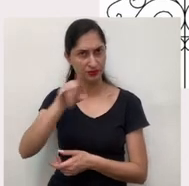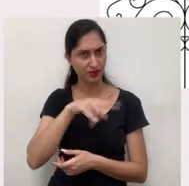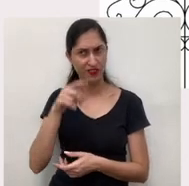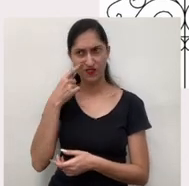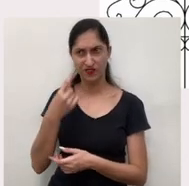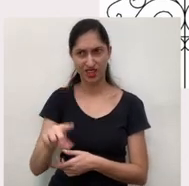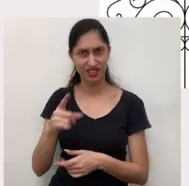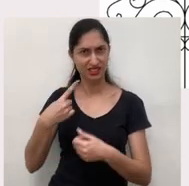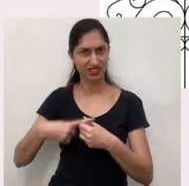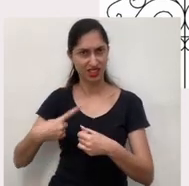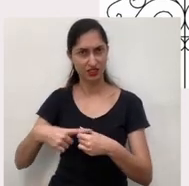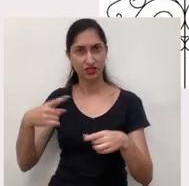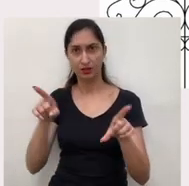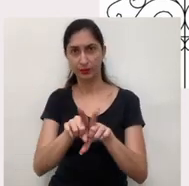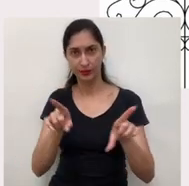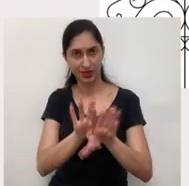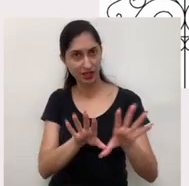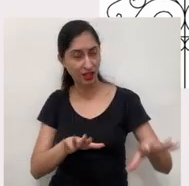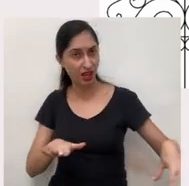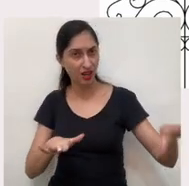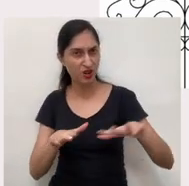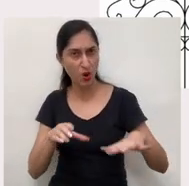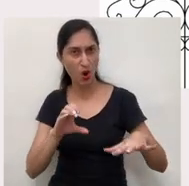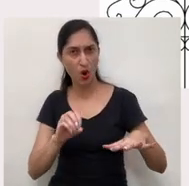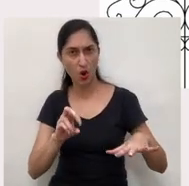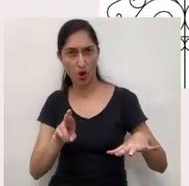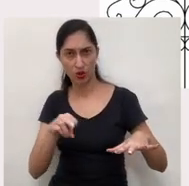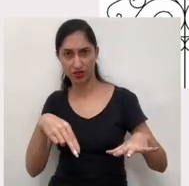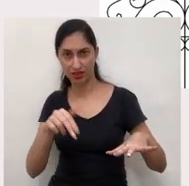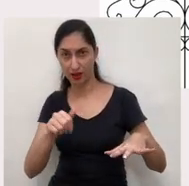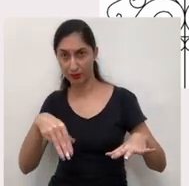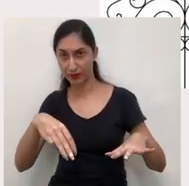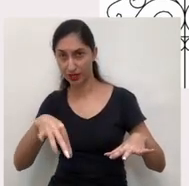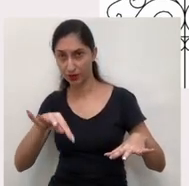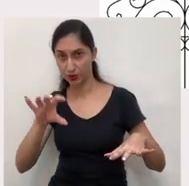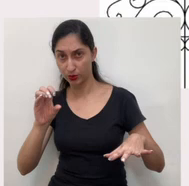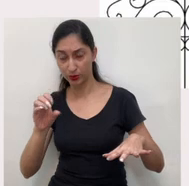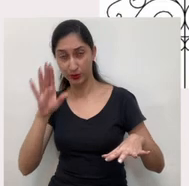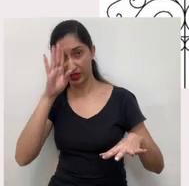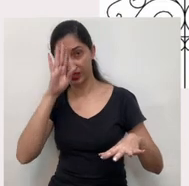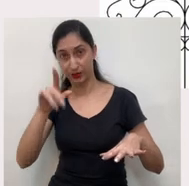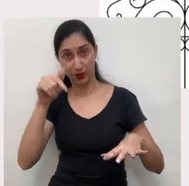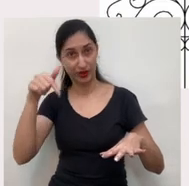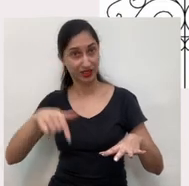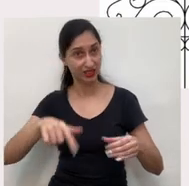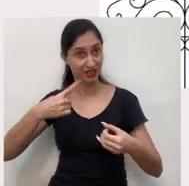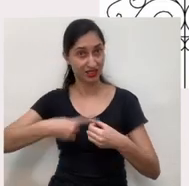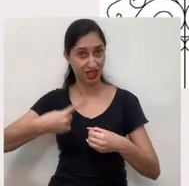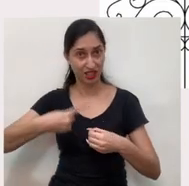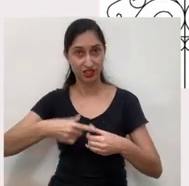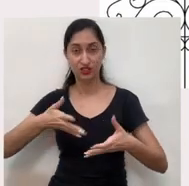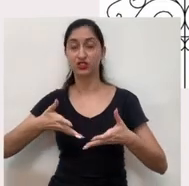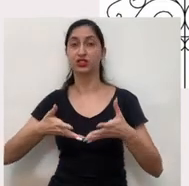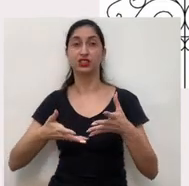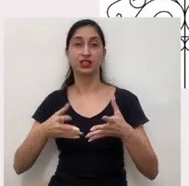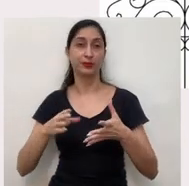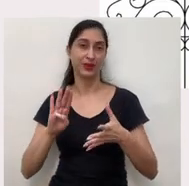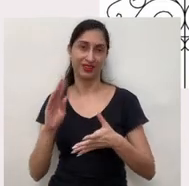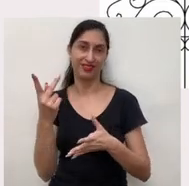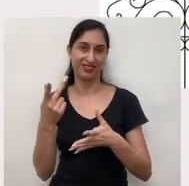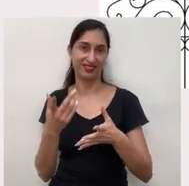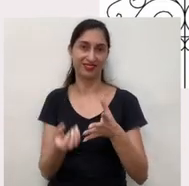cidade, olha para a cultura ornamental, sobretudo uma cidade eclética que nasceu à luz do ecletismo, como Belo Horizonte,